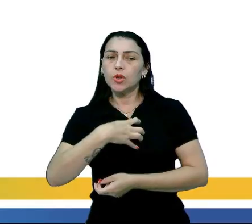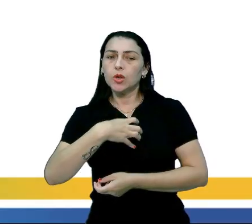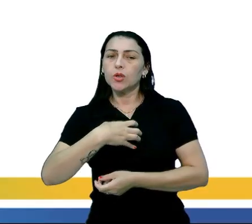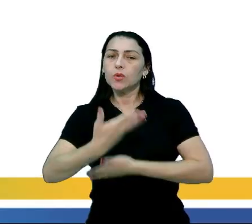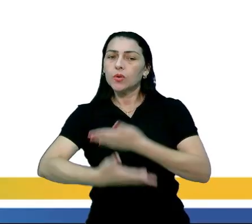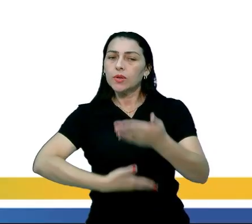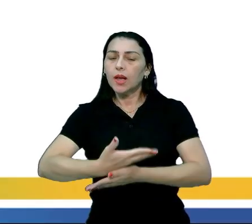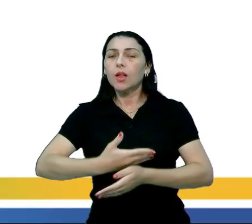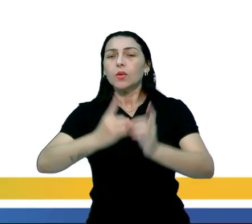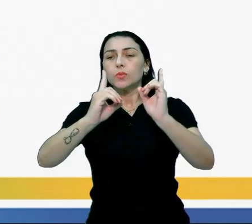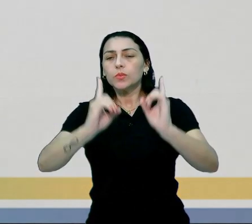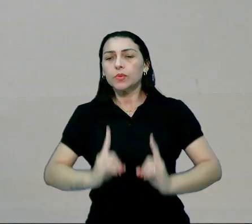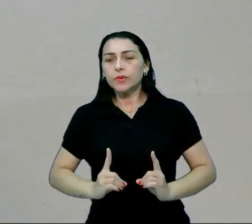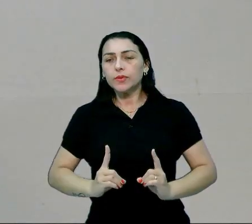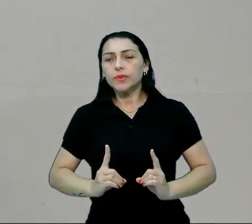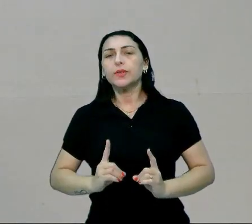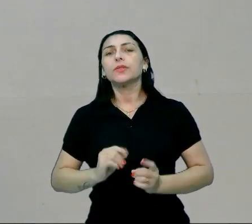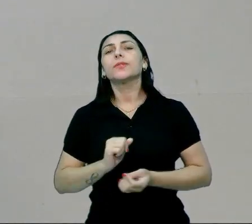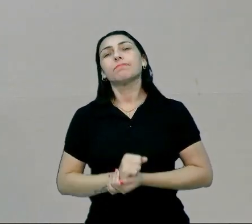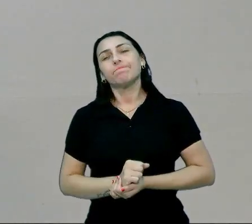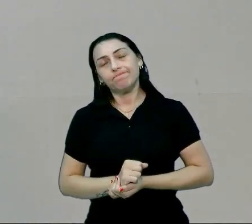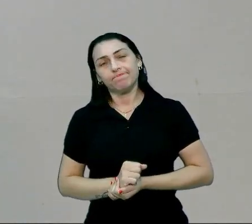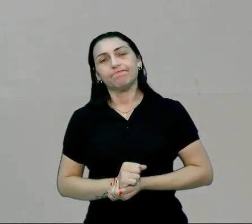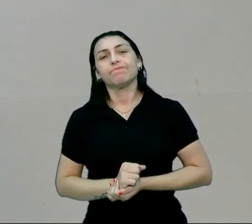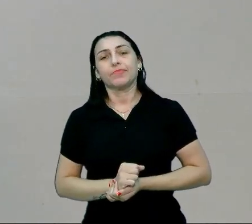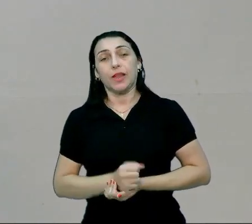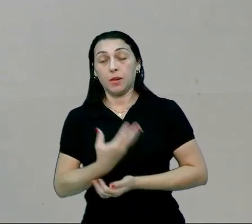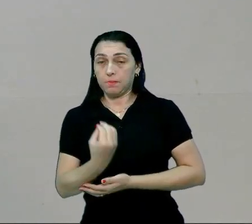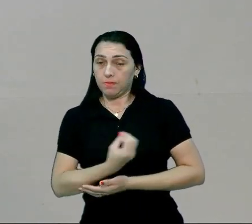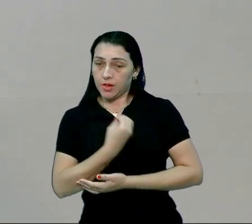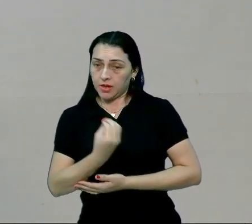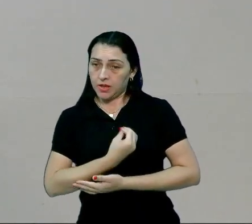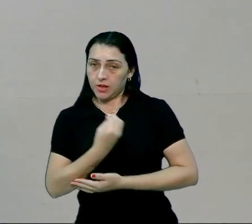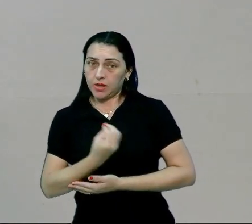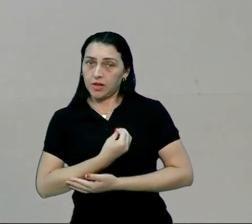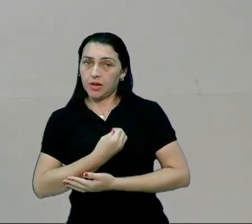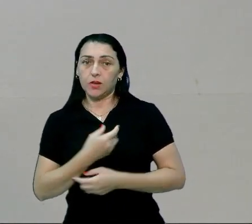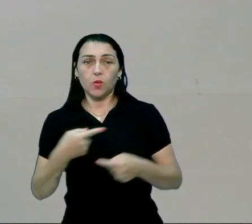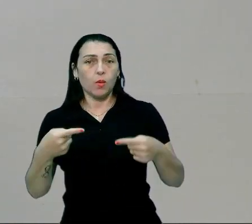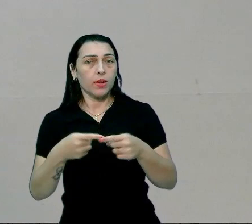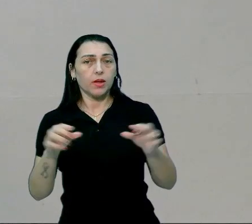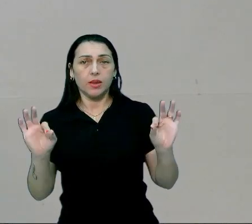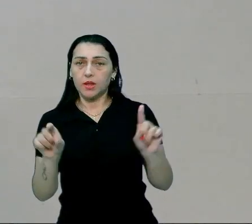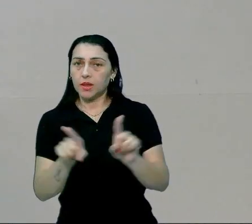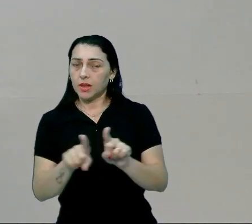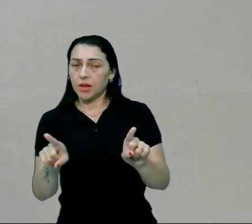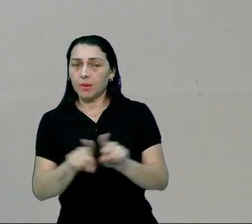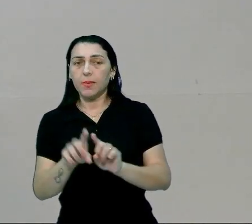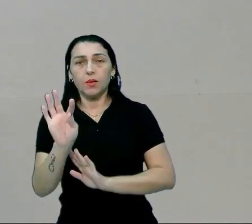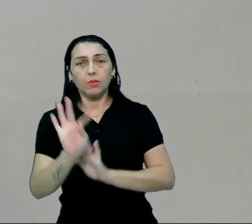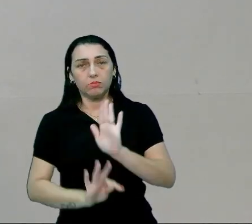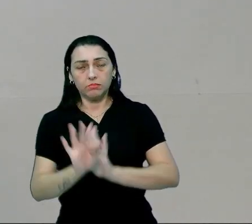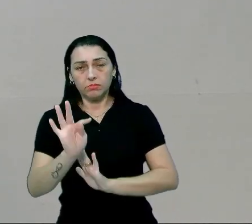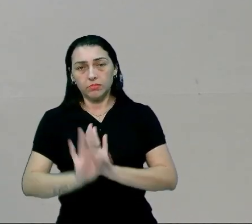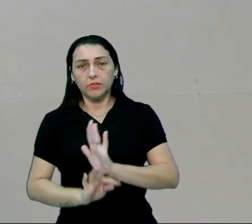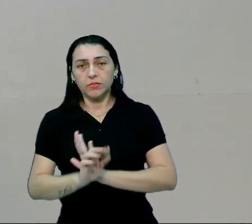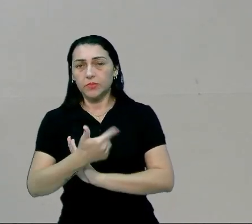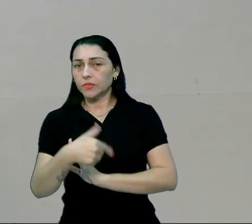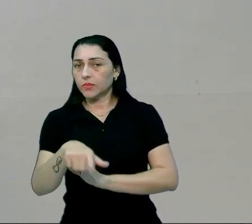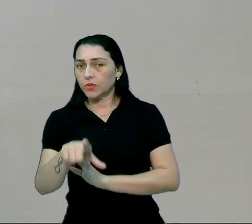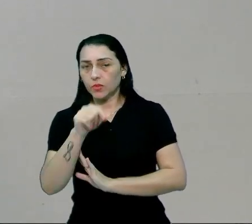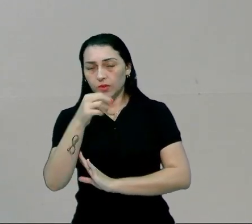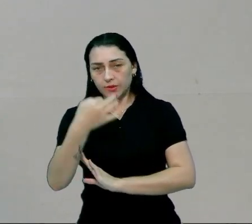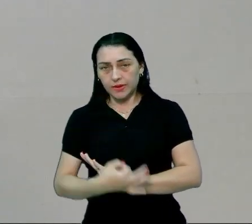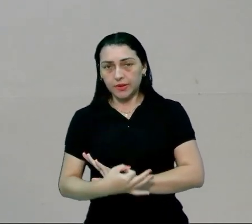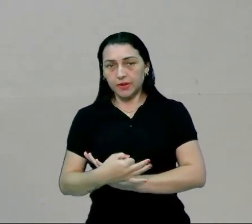de socialização dos deficientes, aqui essa participação ela está desalinhada com o restante da alternativa, então a gente não marcaria ela,